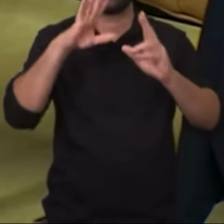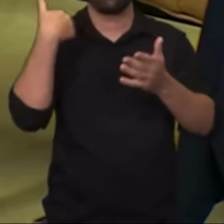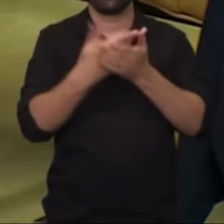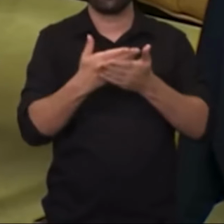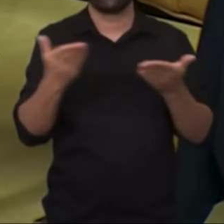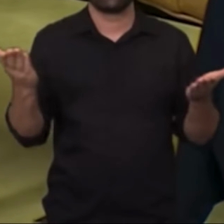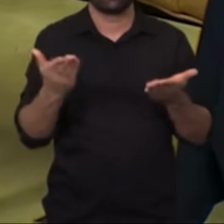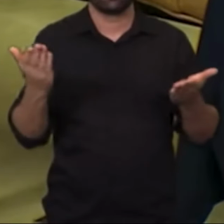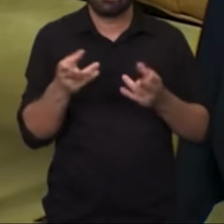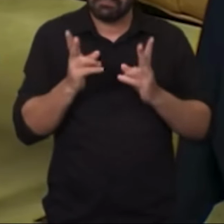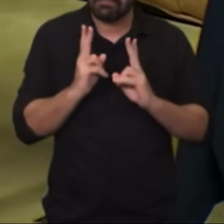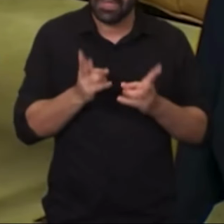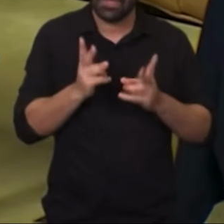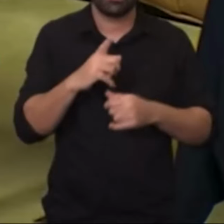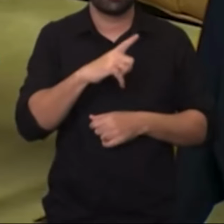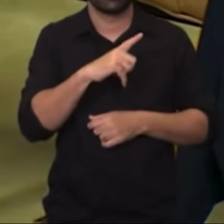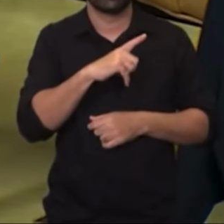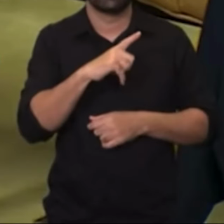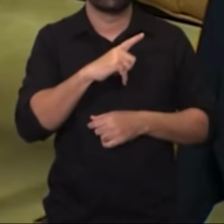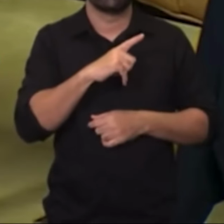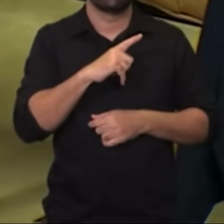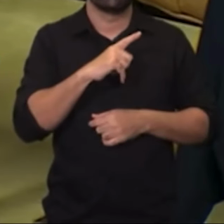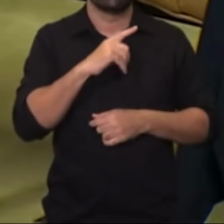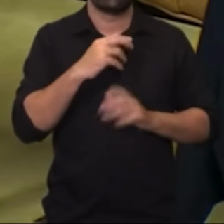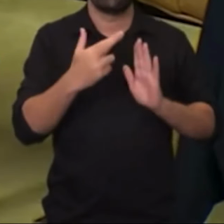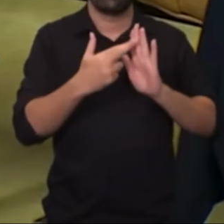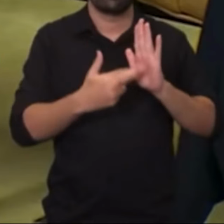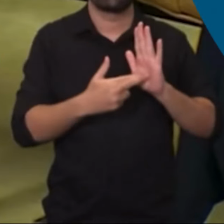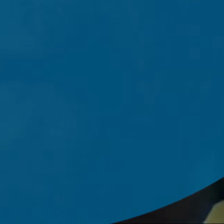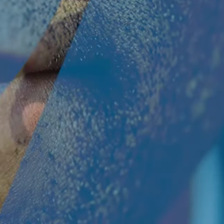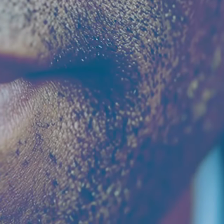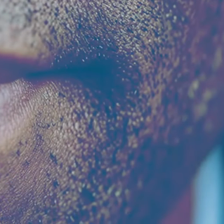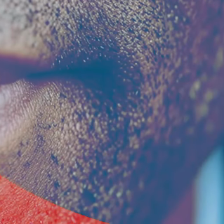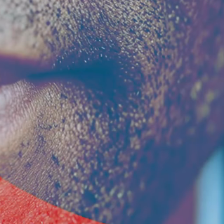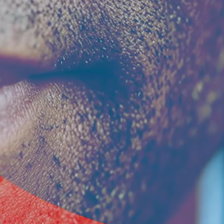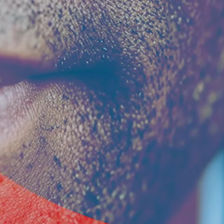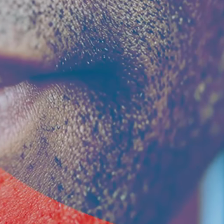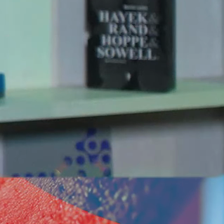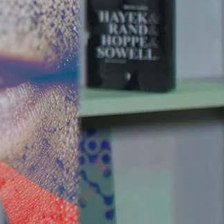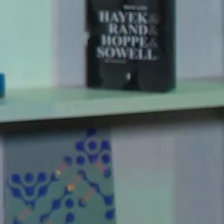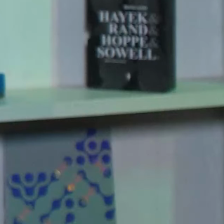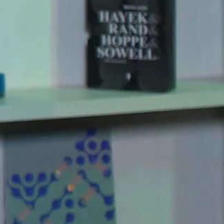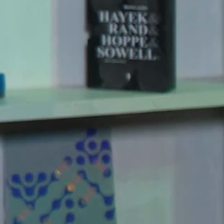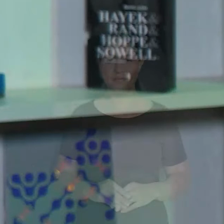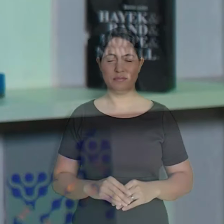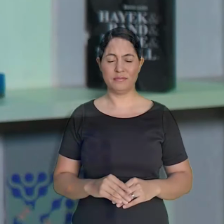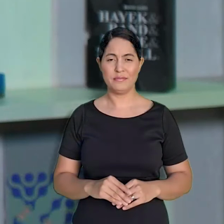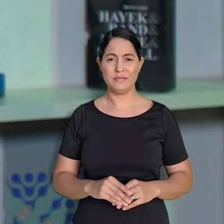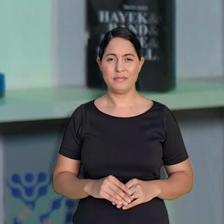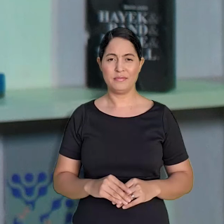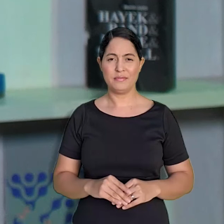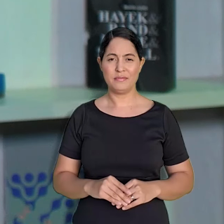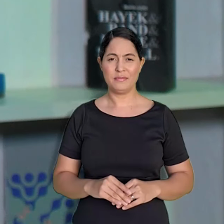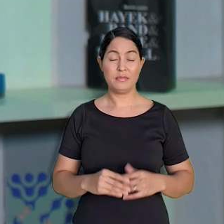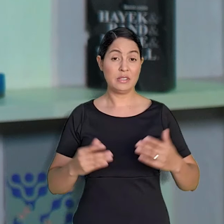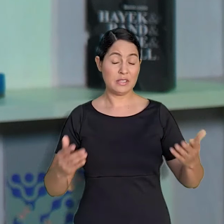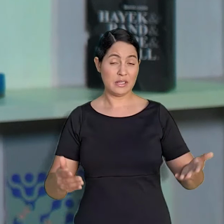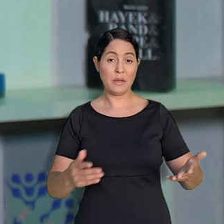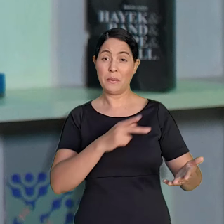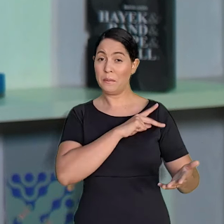mesmo diante da previsão constitucional que expressa a igualdade. O presidente da OAB